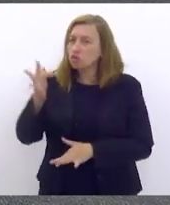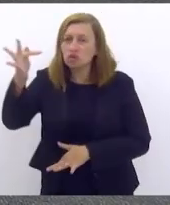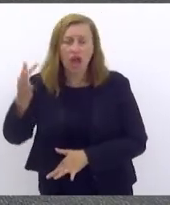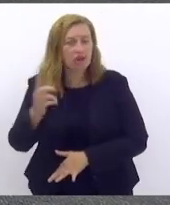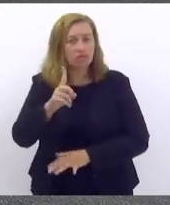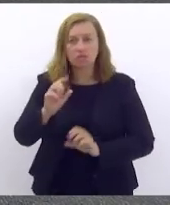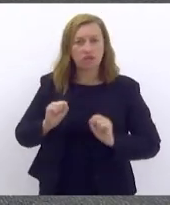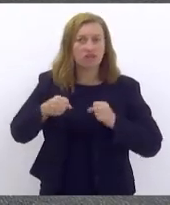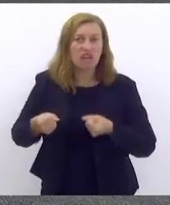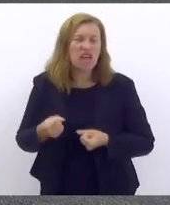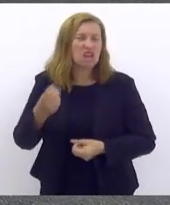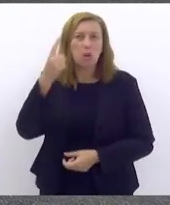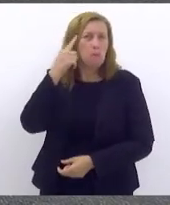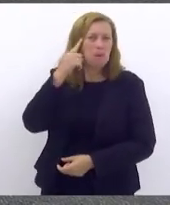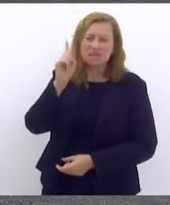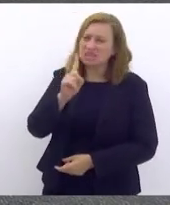futuro.